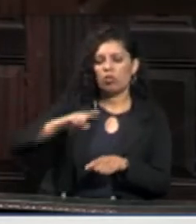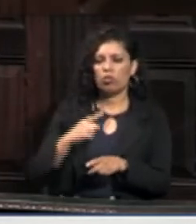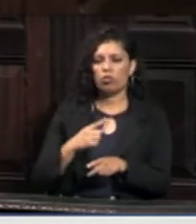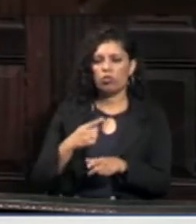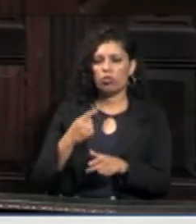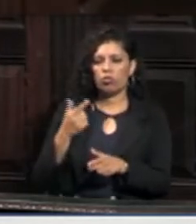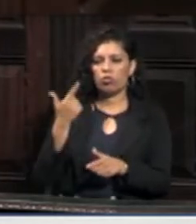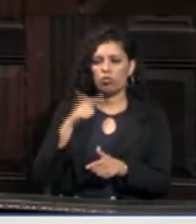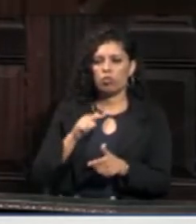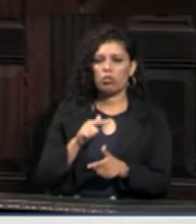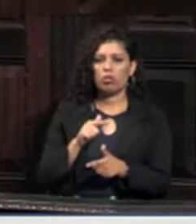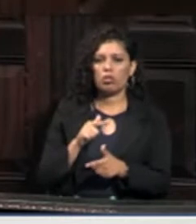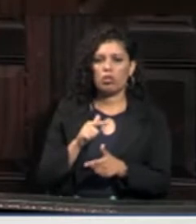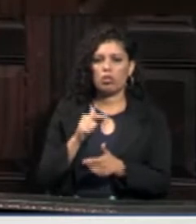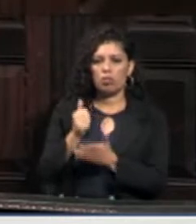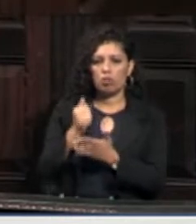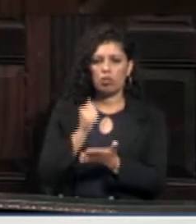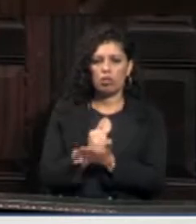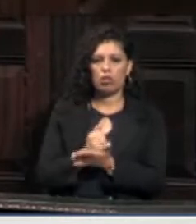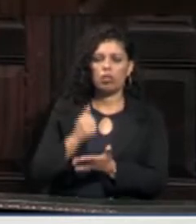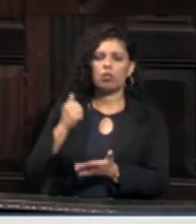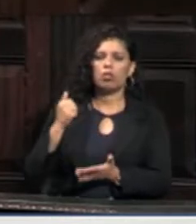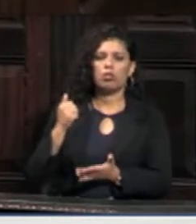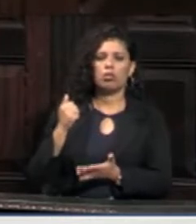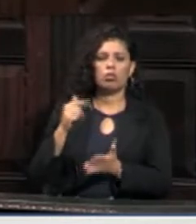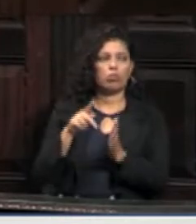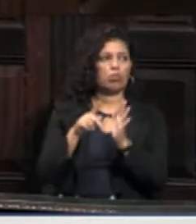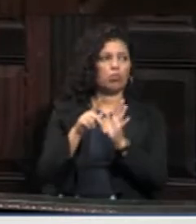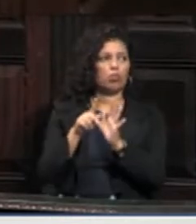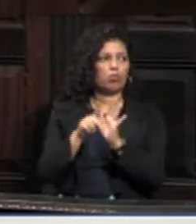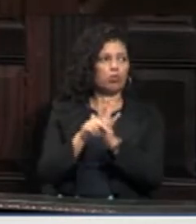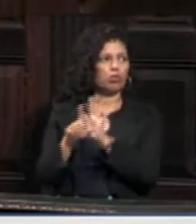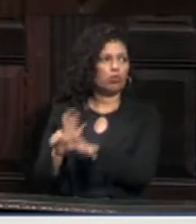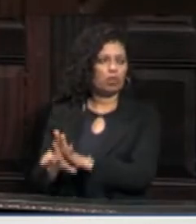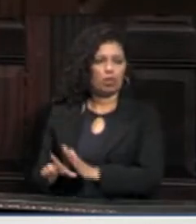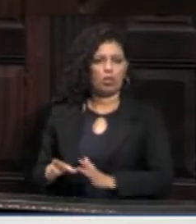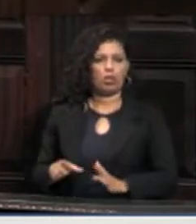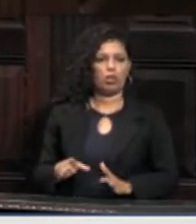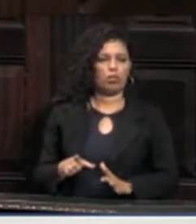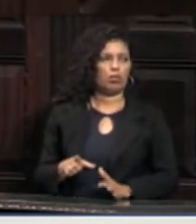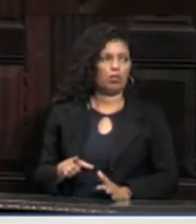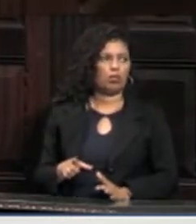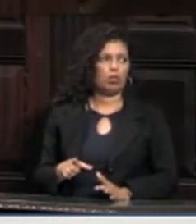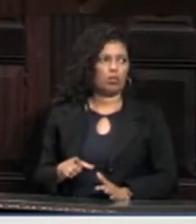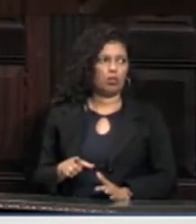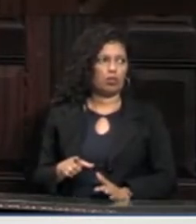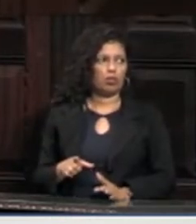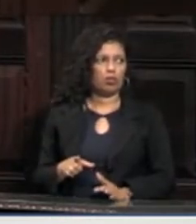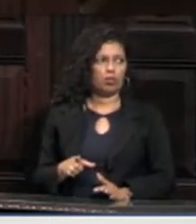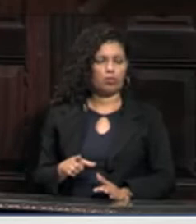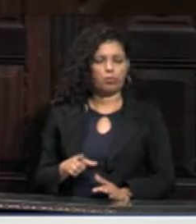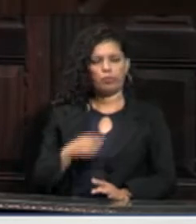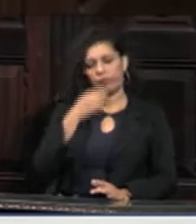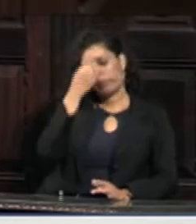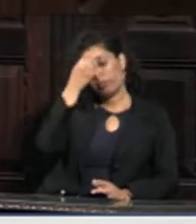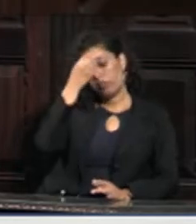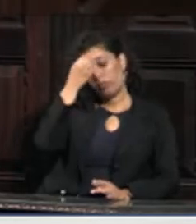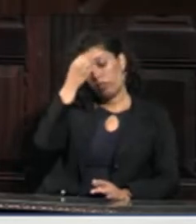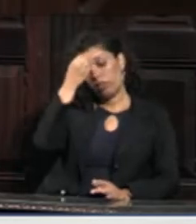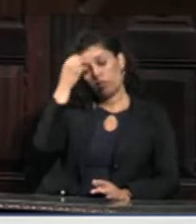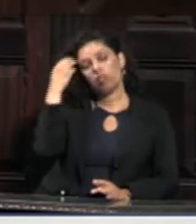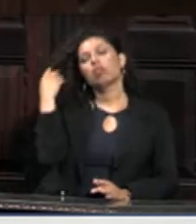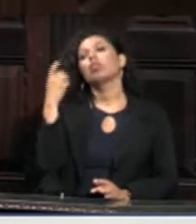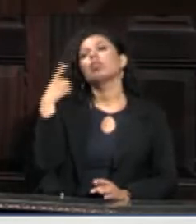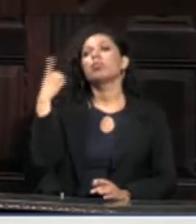essa névoa, com essa nuvem preta que existe em cima do sistema de regulação. Uma parte ao